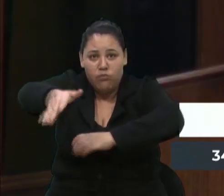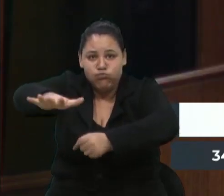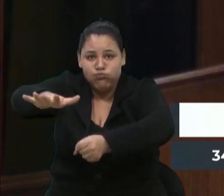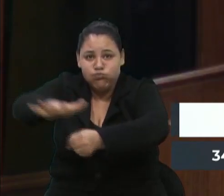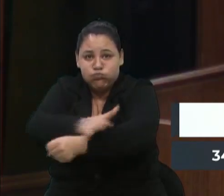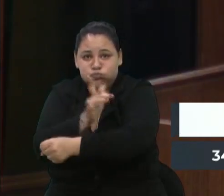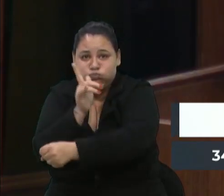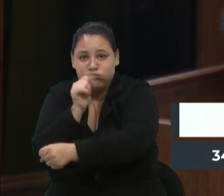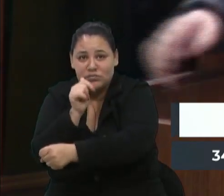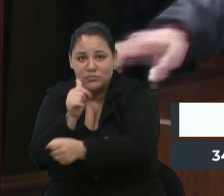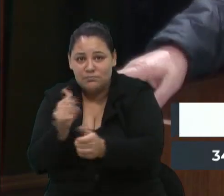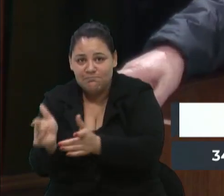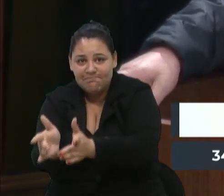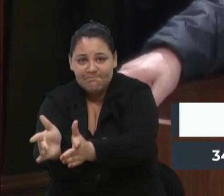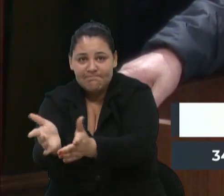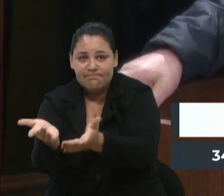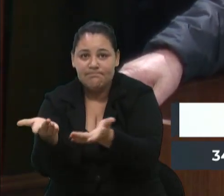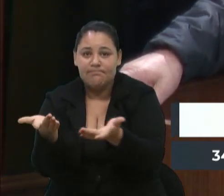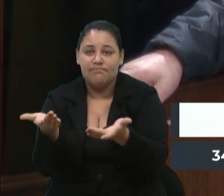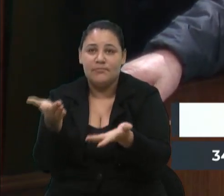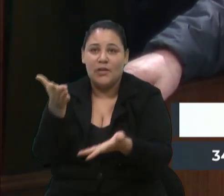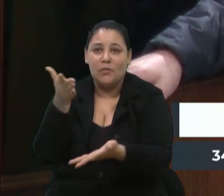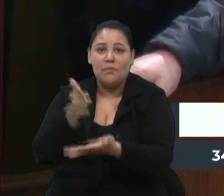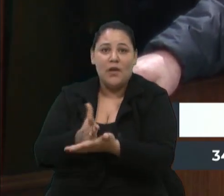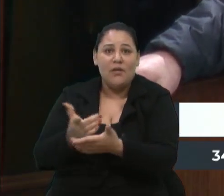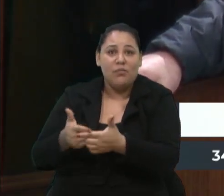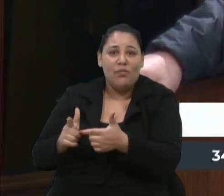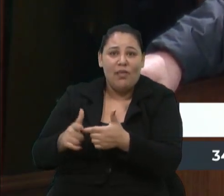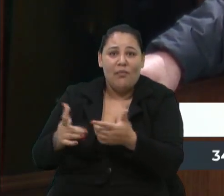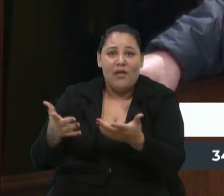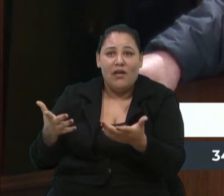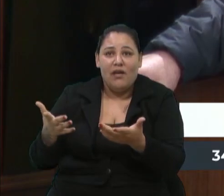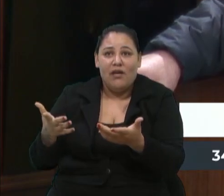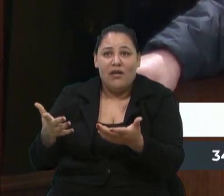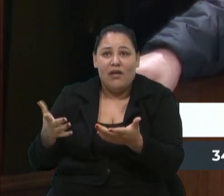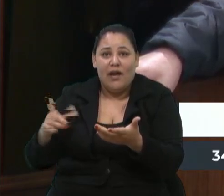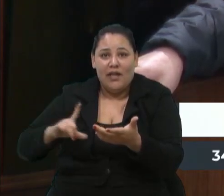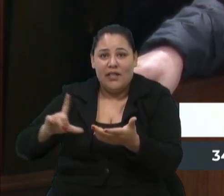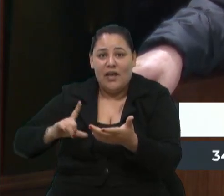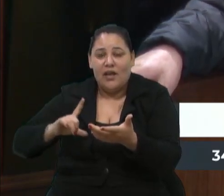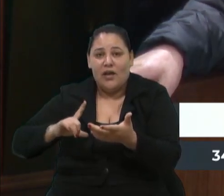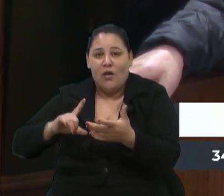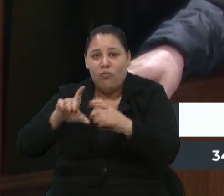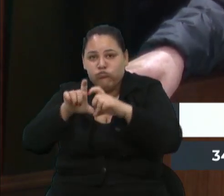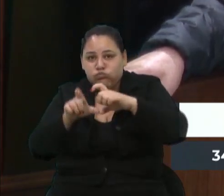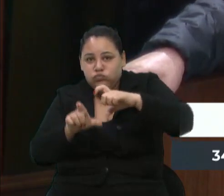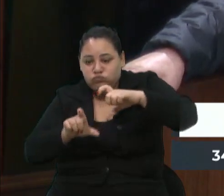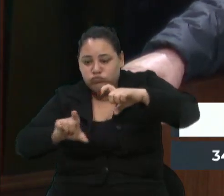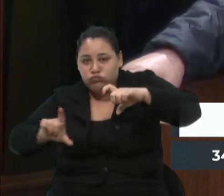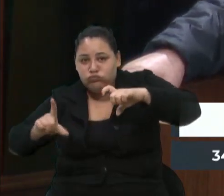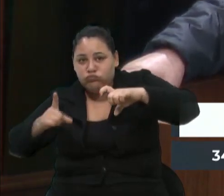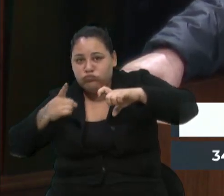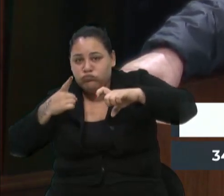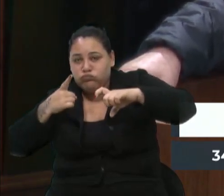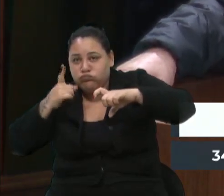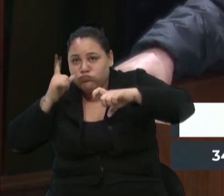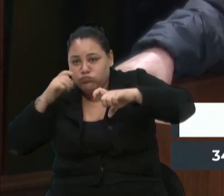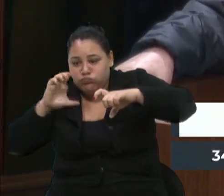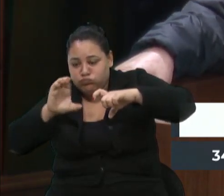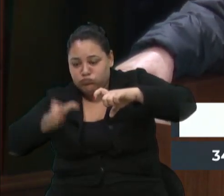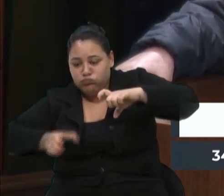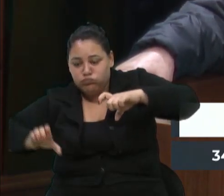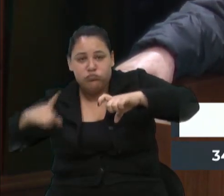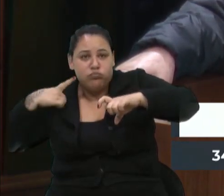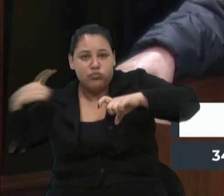está bem no meio do problema que foi feito a boca de lobo e o cascalho está solto. Então, ali, e eu quero dizer que